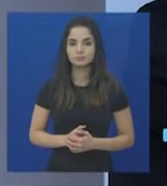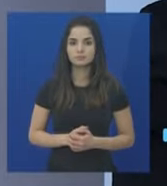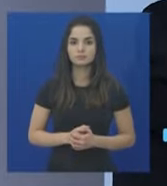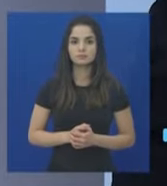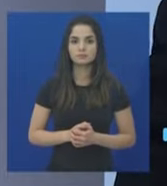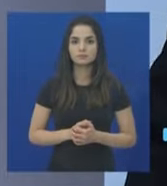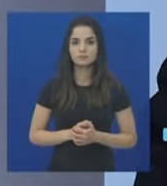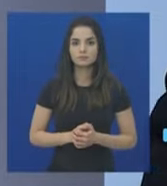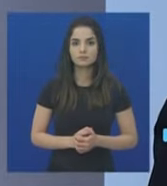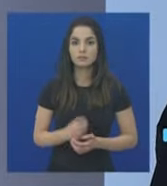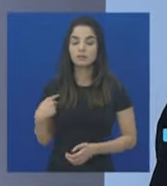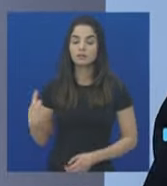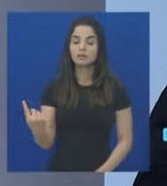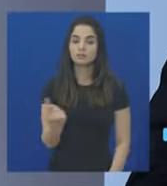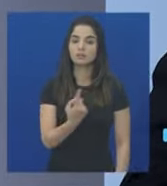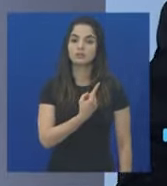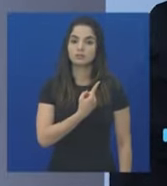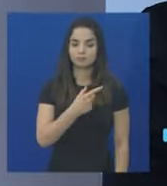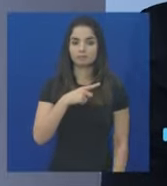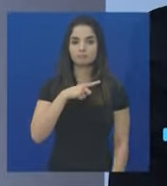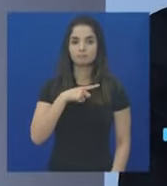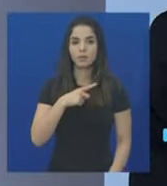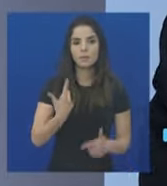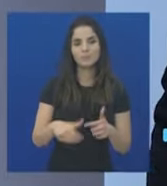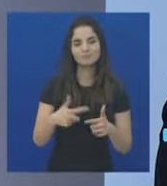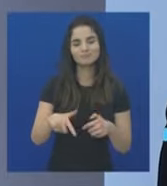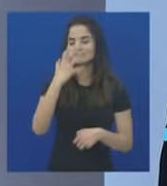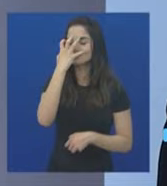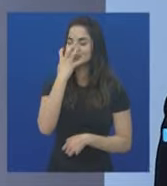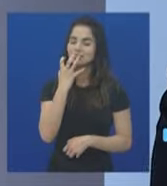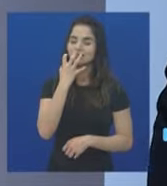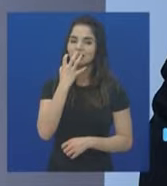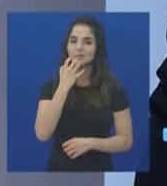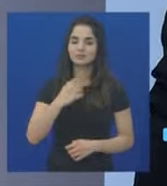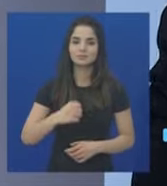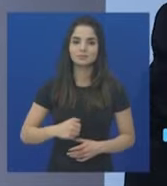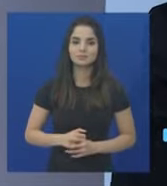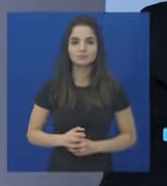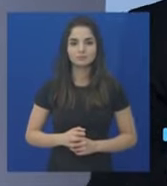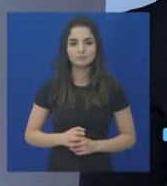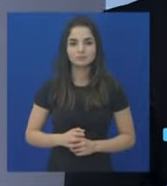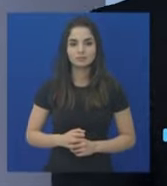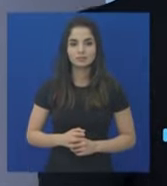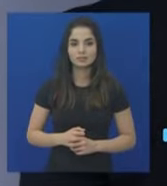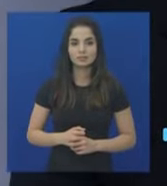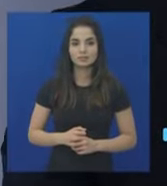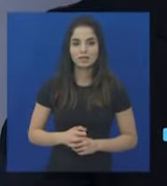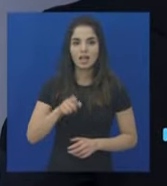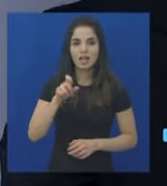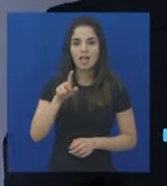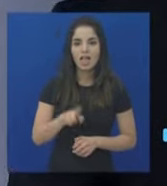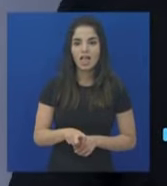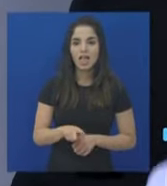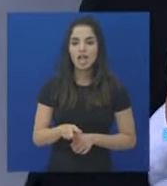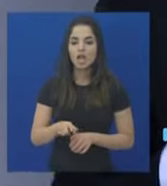Nós temos hoje um problema seríssimo, que é a questão da mobilidade urbana.